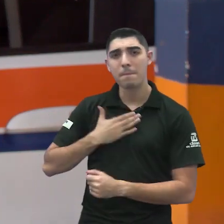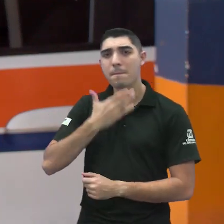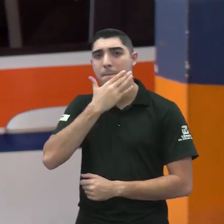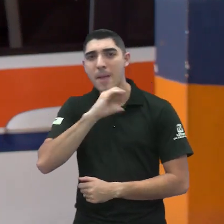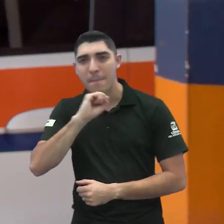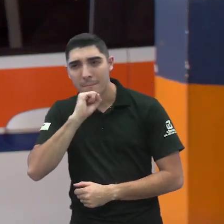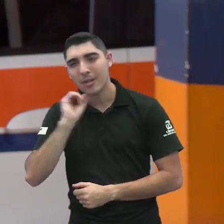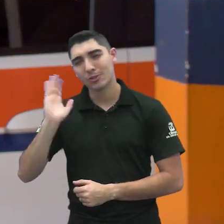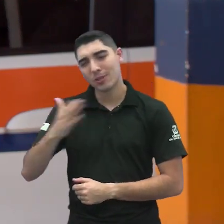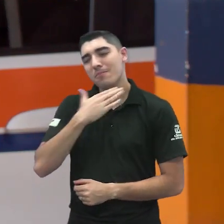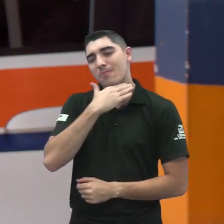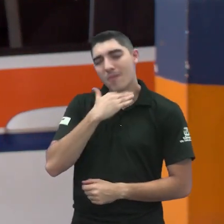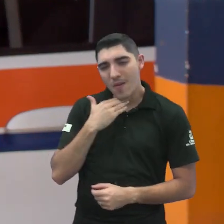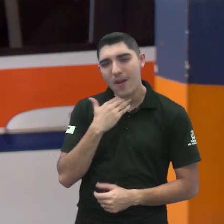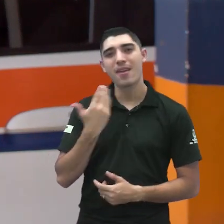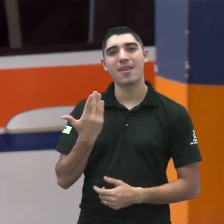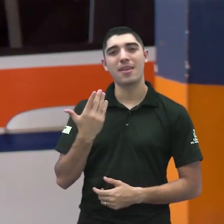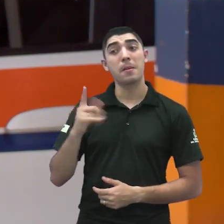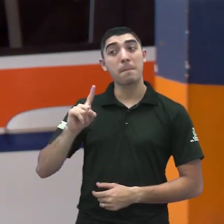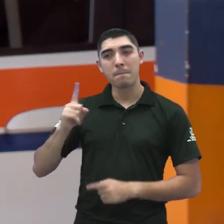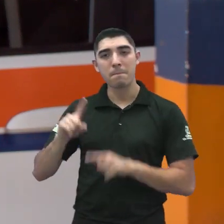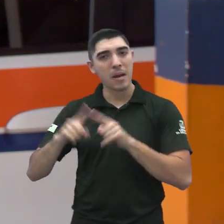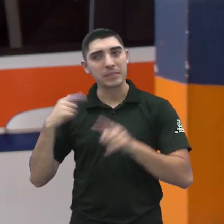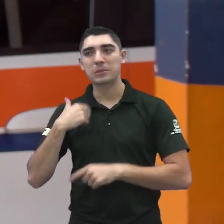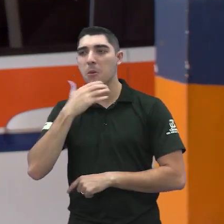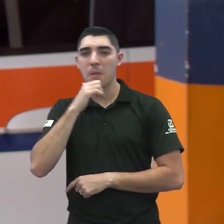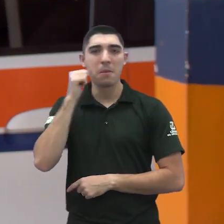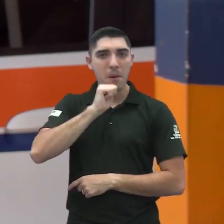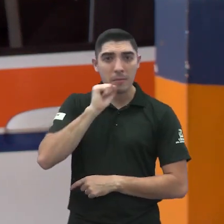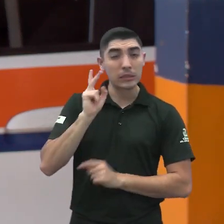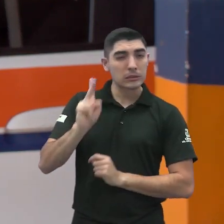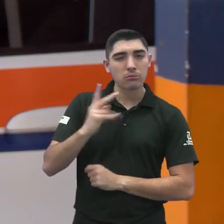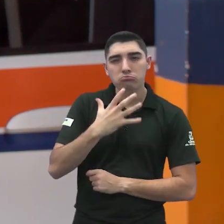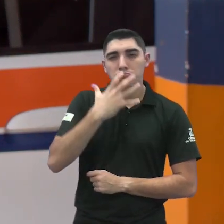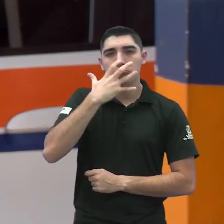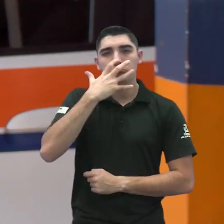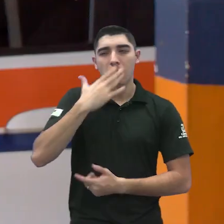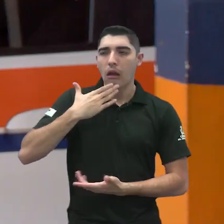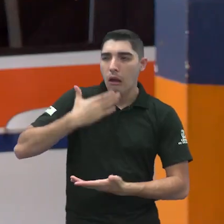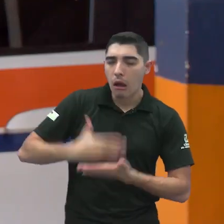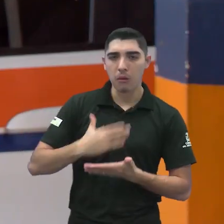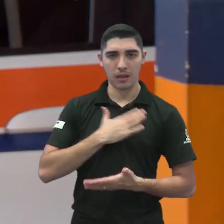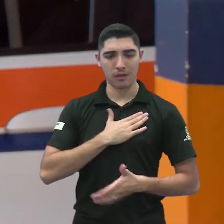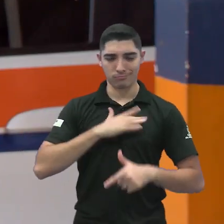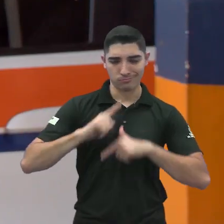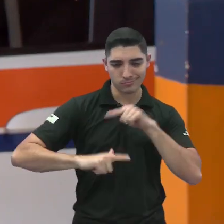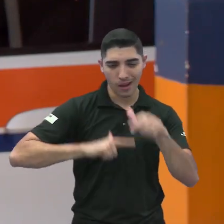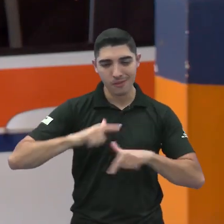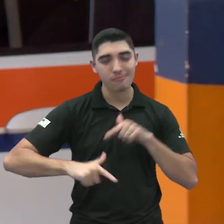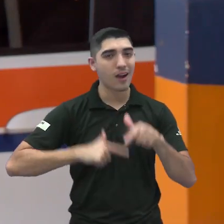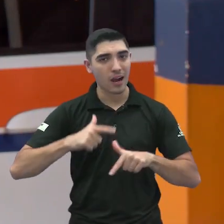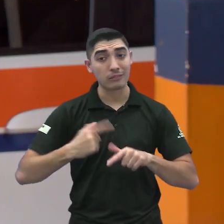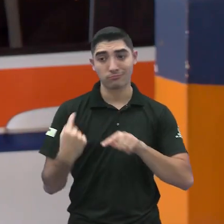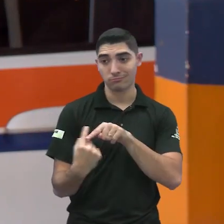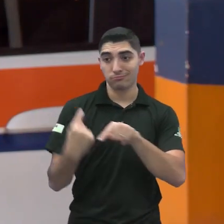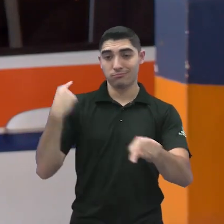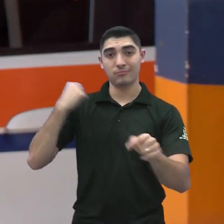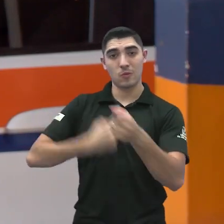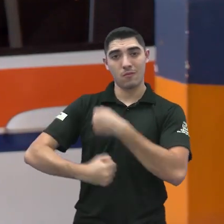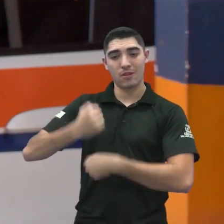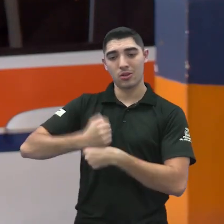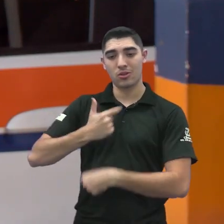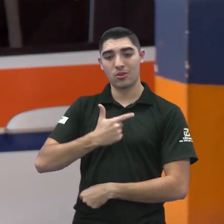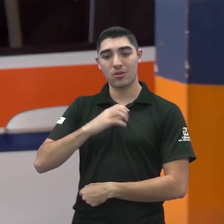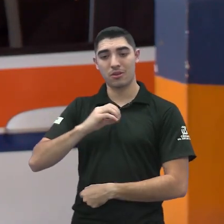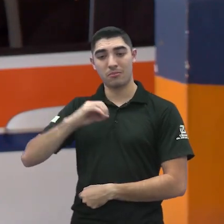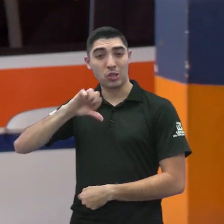minha família, meus pais, meu pai que já não está mais aqui, mas ele sempre apoiava o trabalho, admirava o trabalho, né, que a gente faz, que é